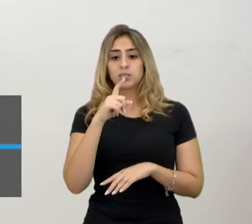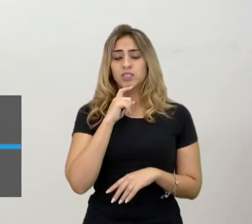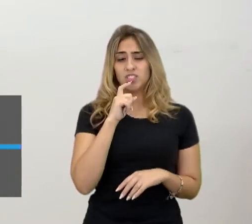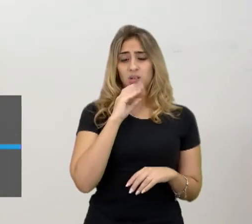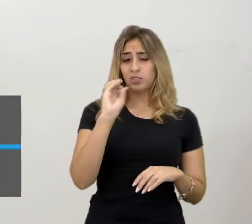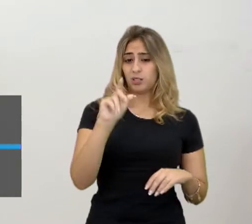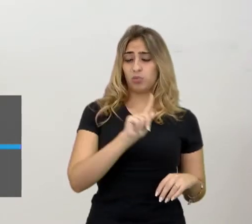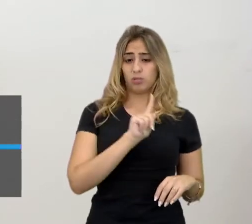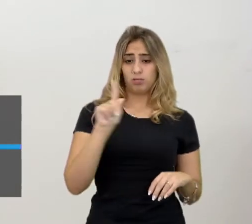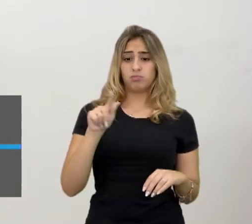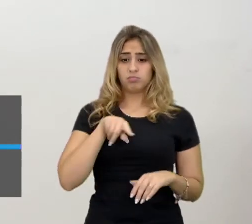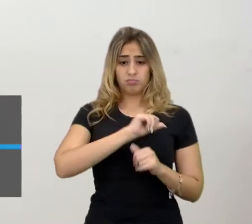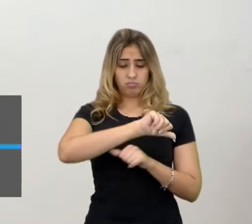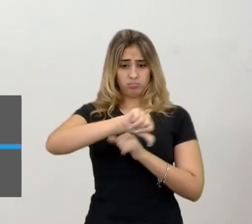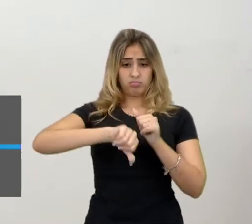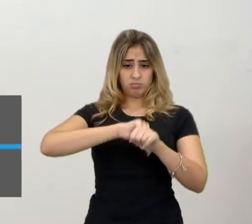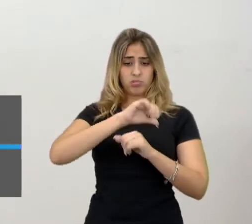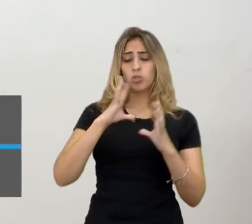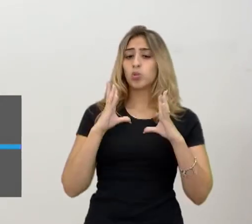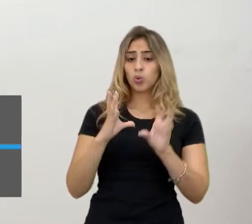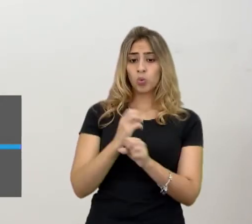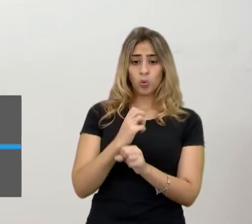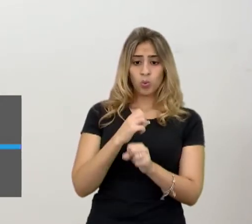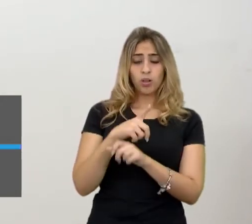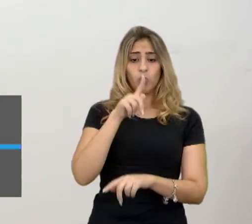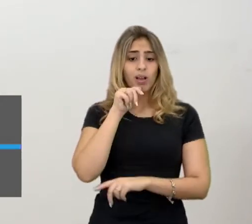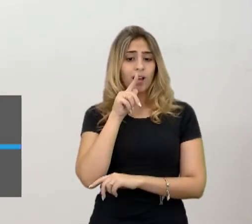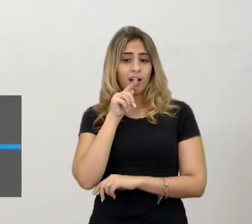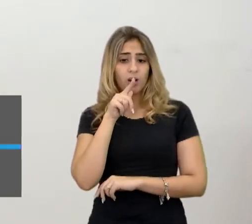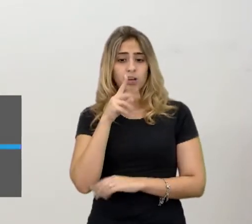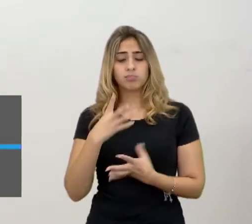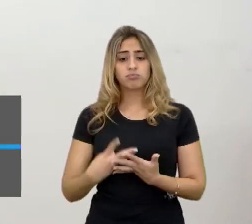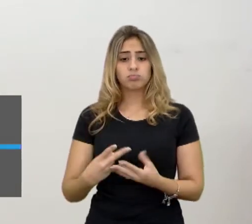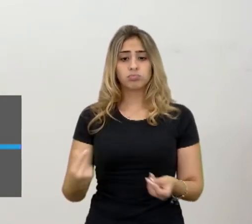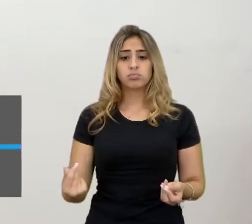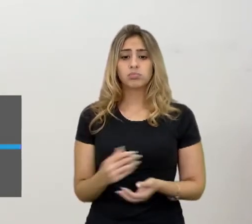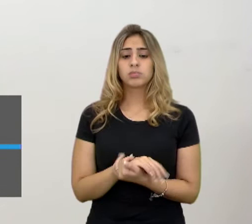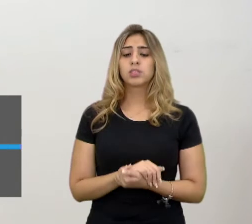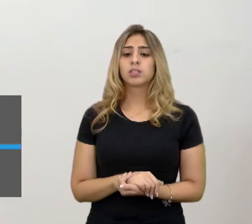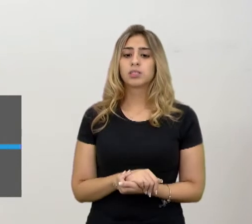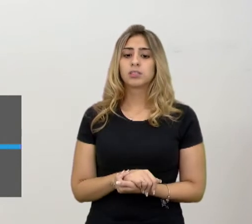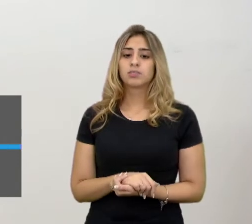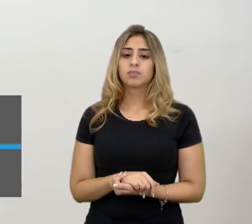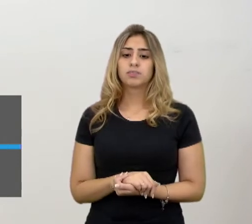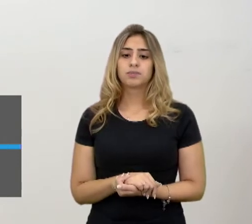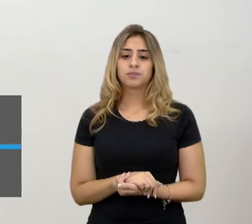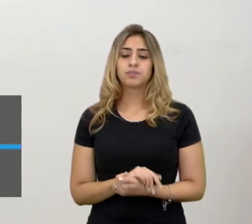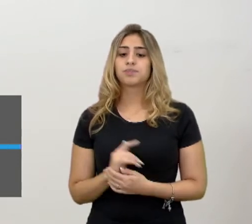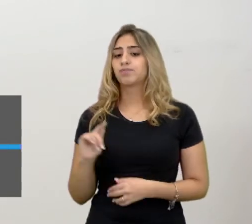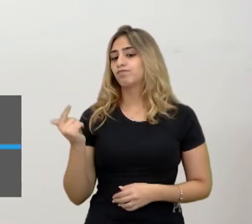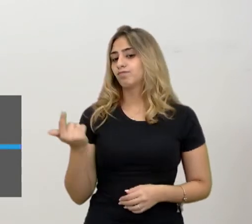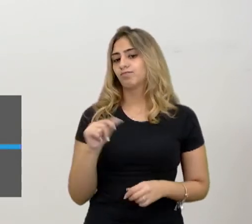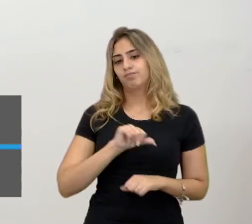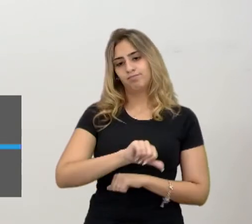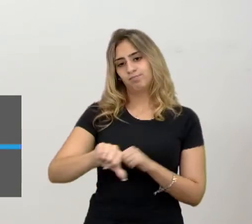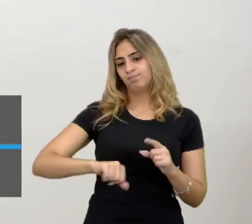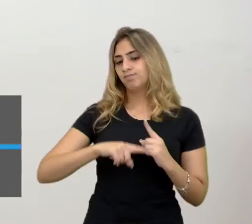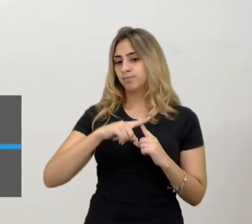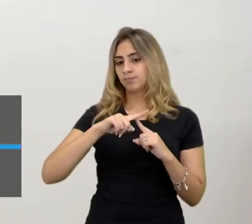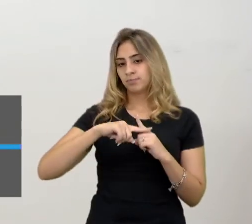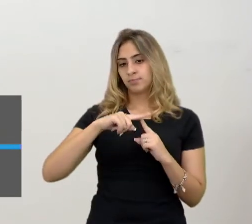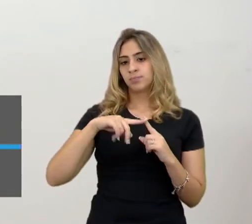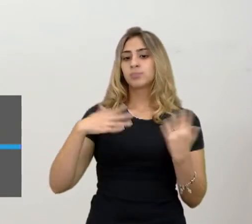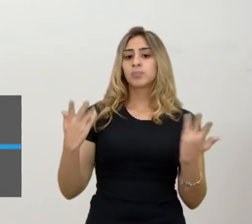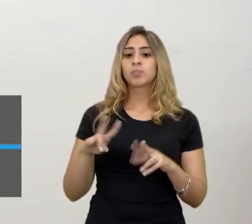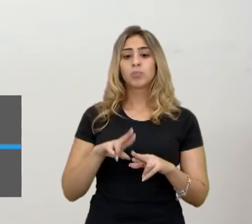0 graus Celsius não transformar totalmente em água líquida a 0 graus Celsius, não tem mudança de temperatura.